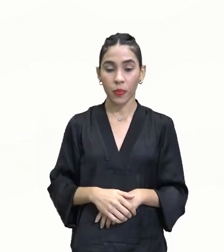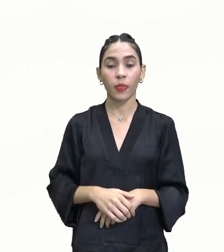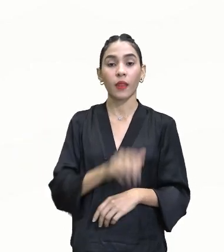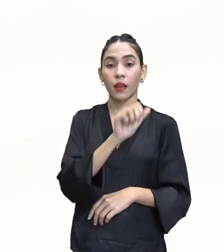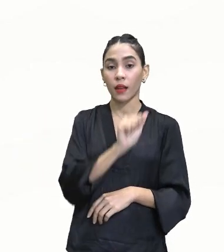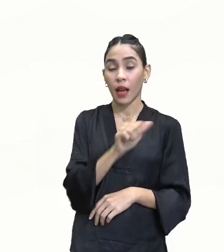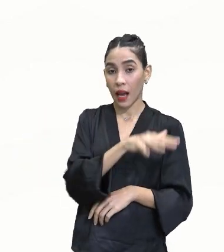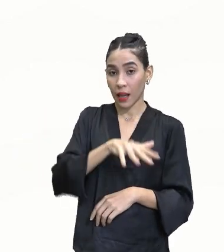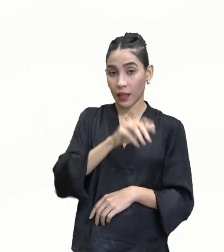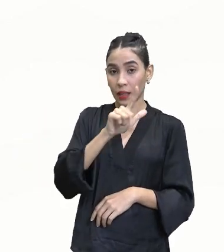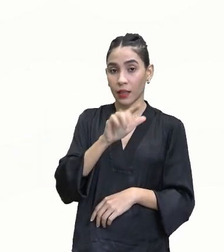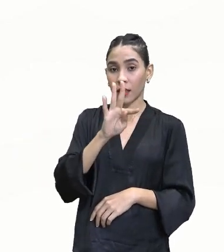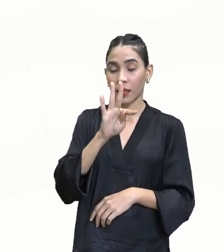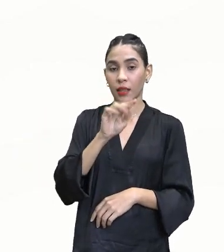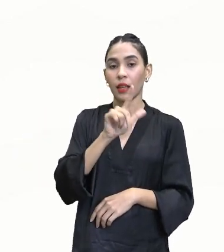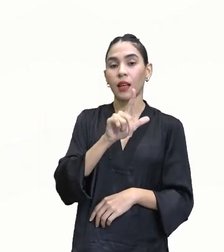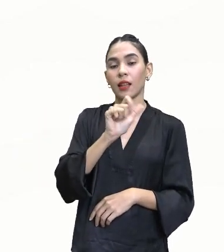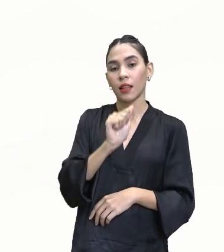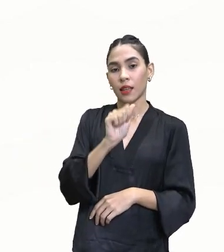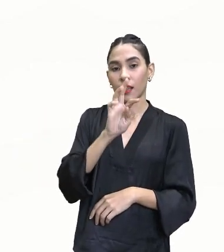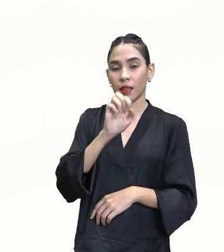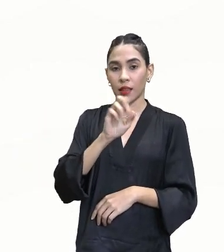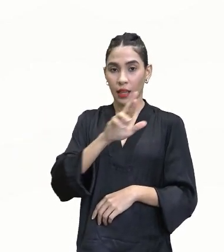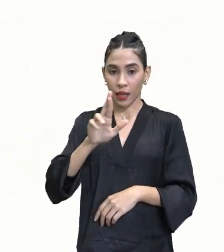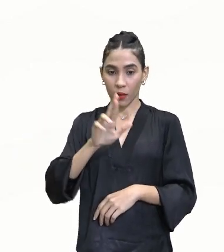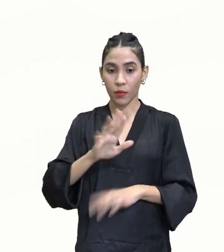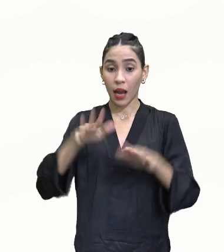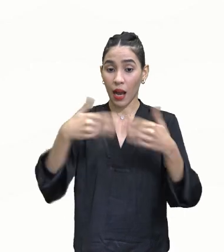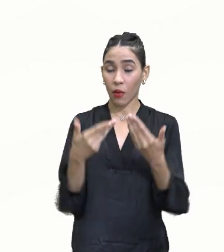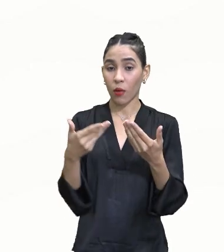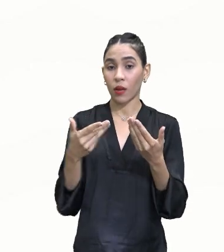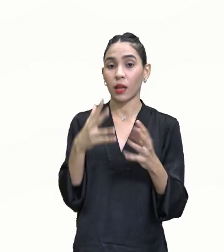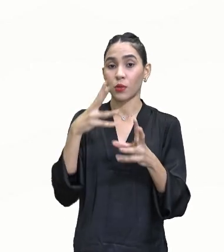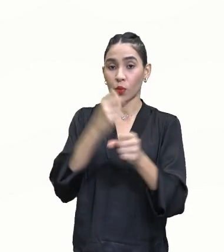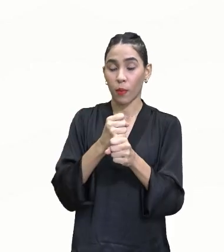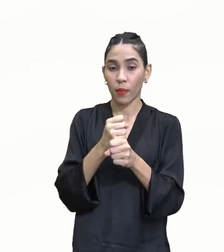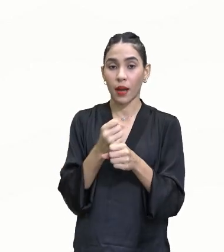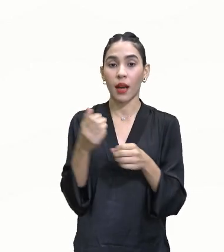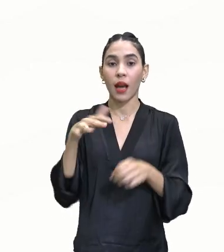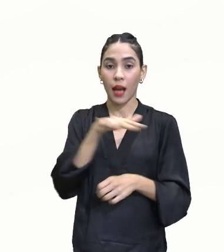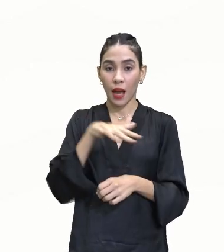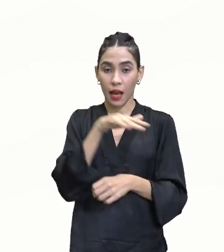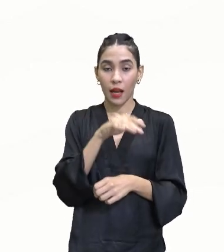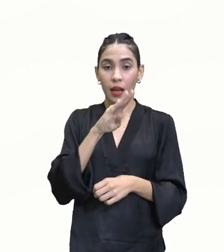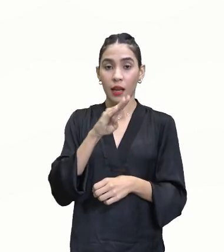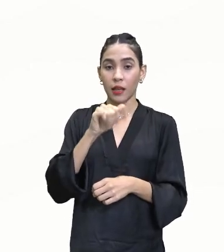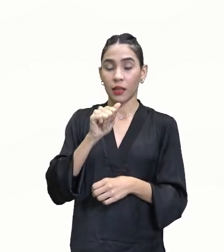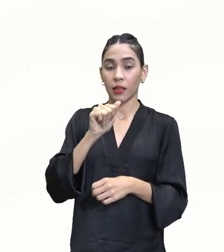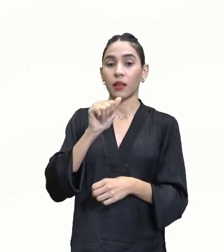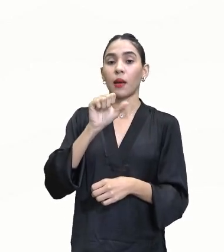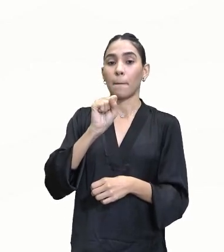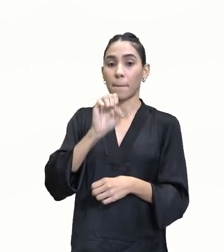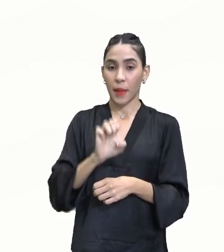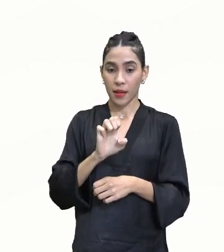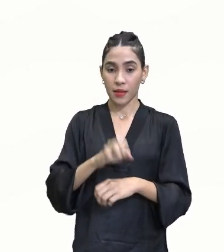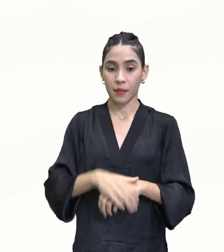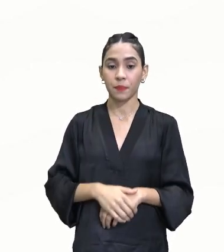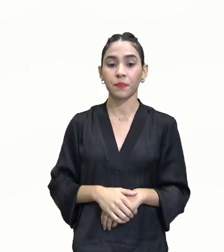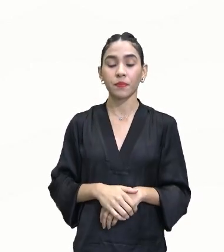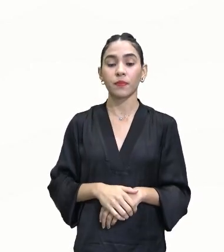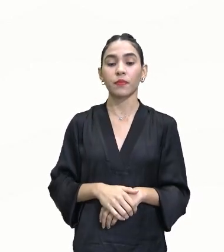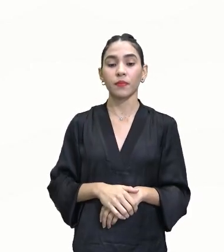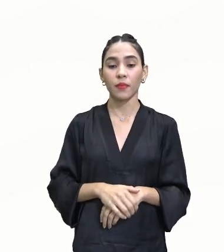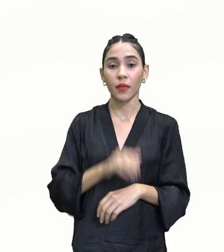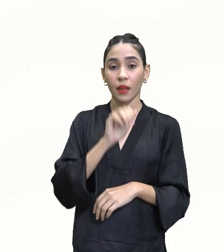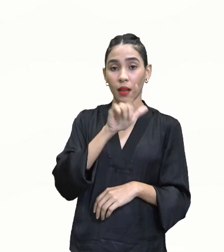área lateral. Agora eu vou somar com a área da base, que é um quadrado. A área da base, lado